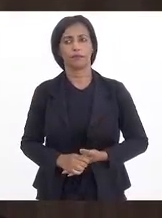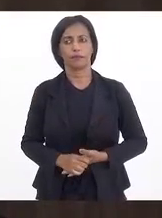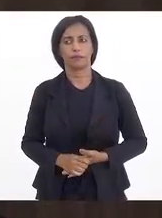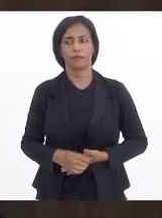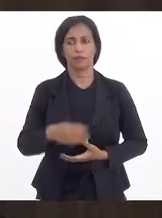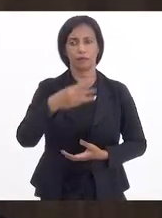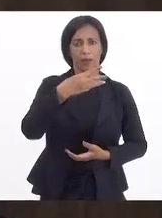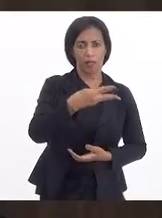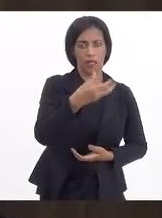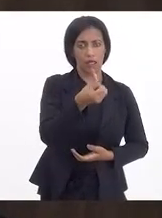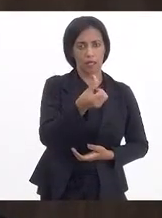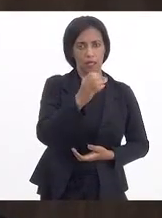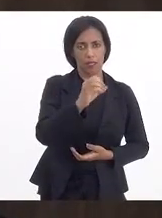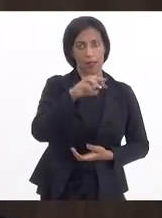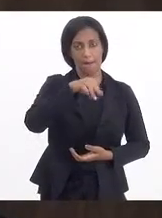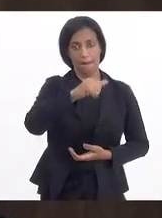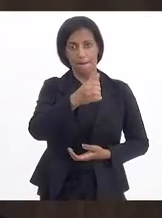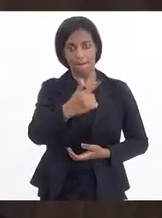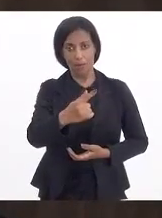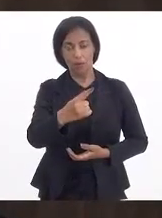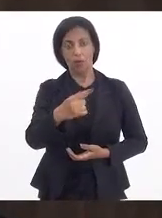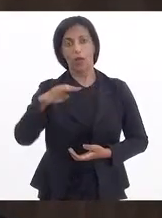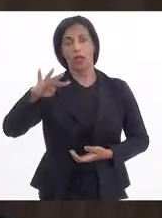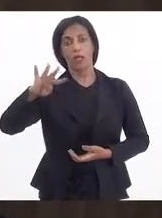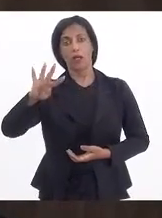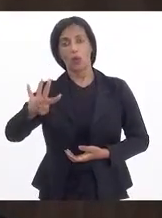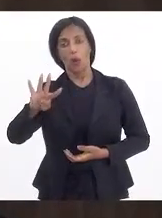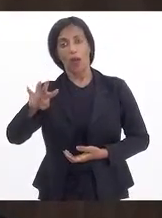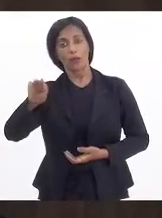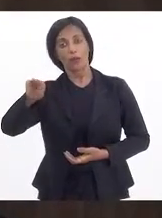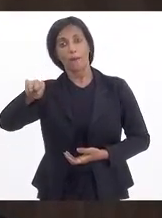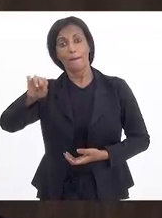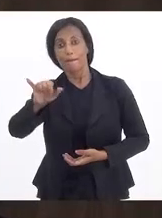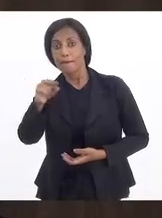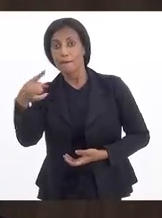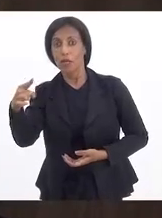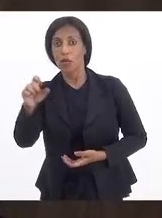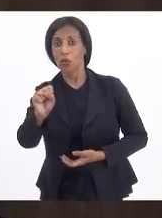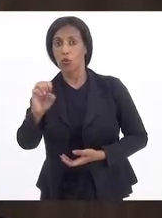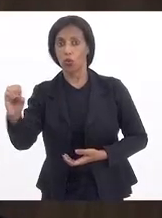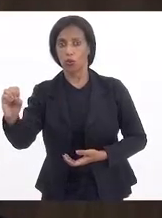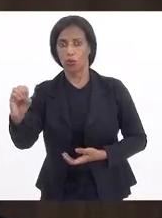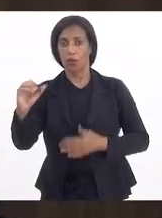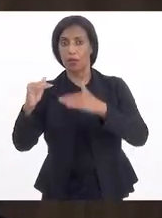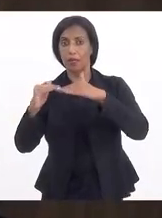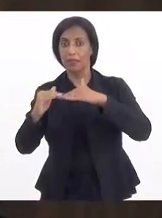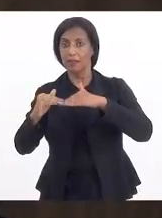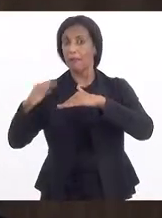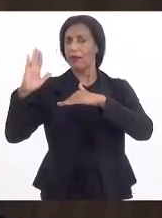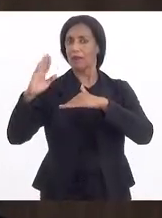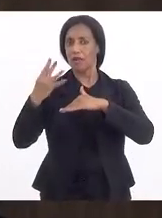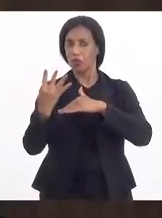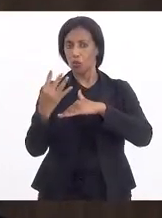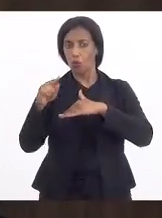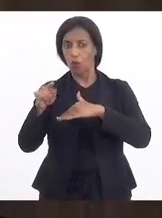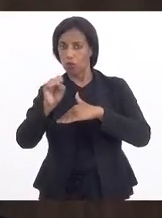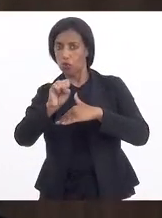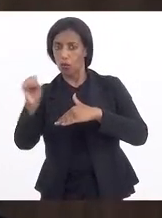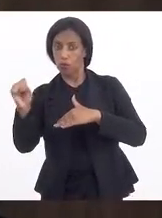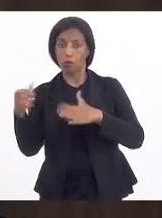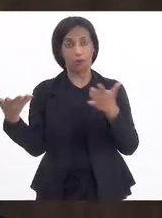o 360 mil e quatro milhões e oitocentos se passar de 4 800